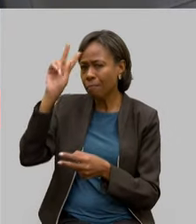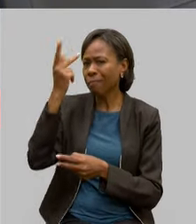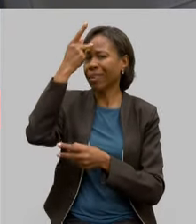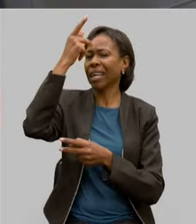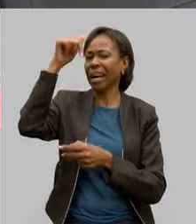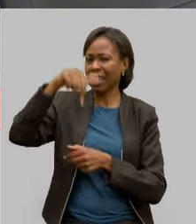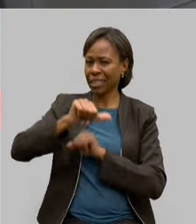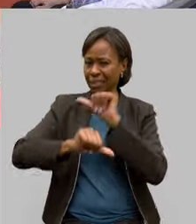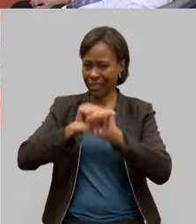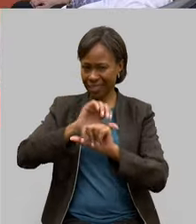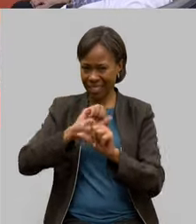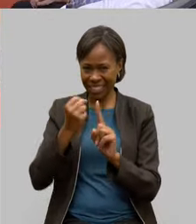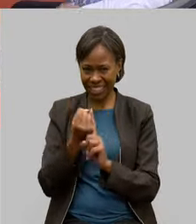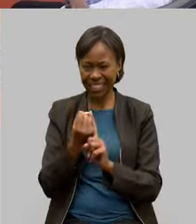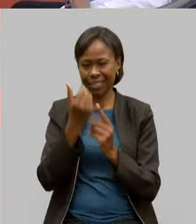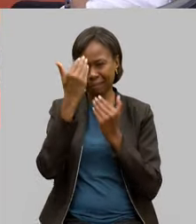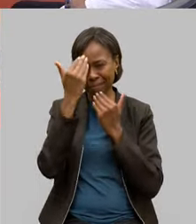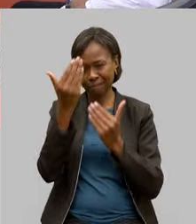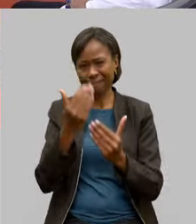sociedade muito